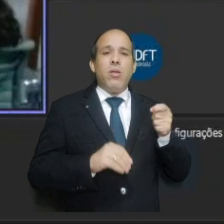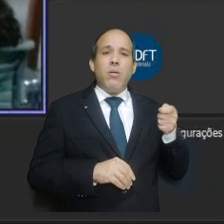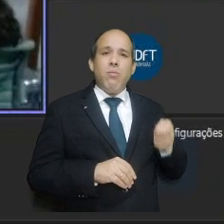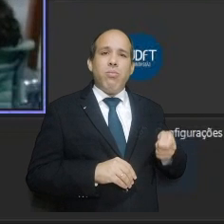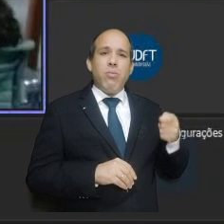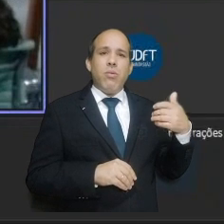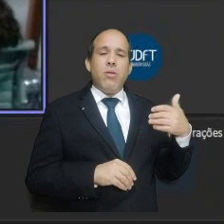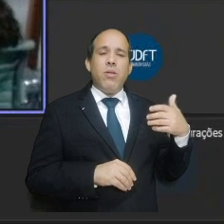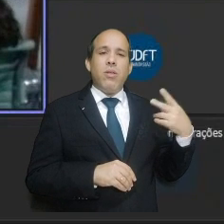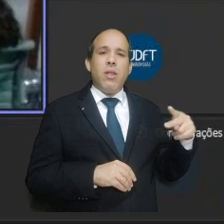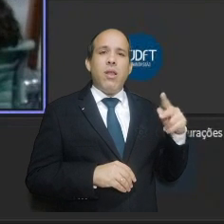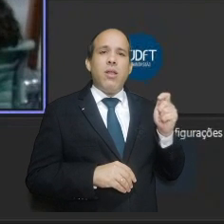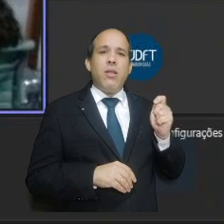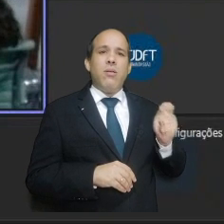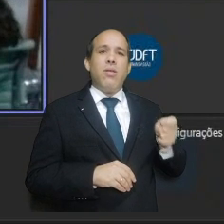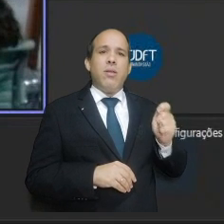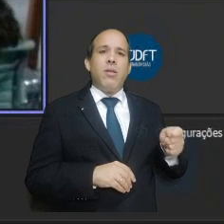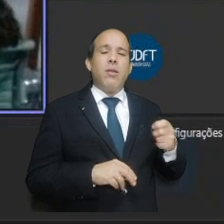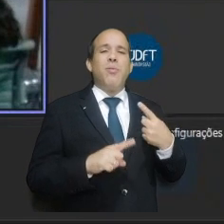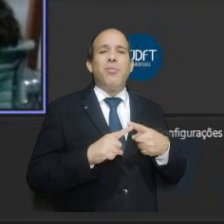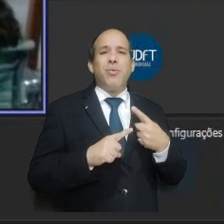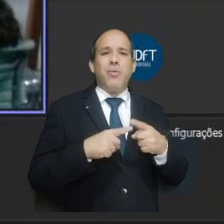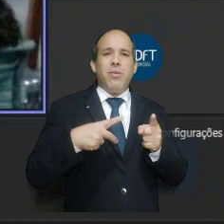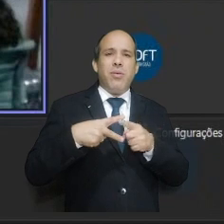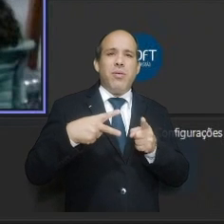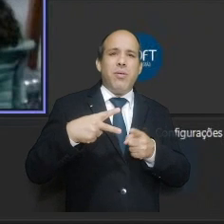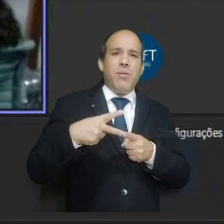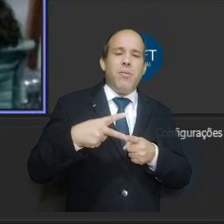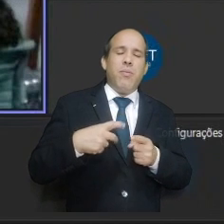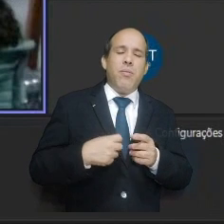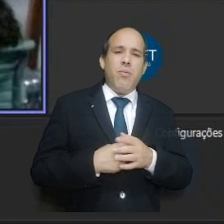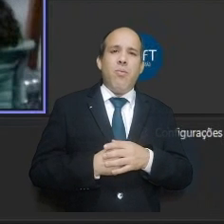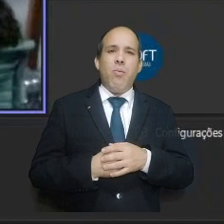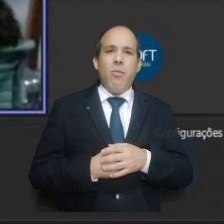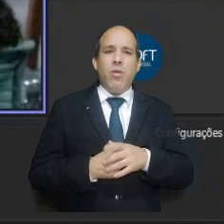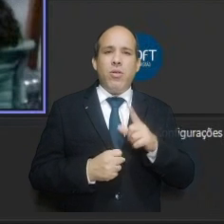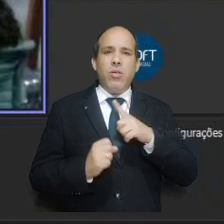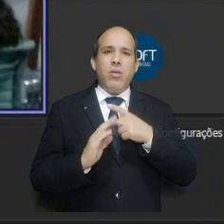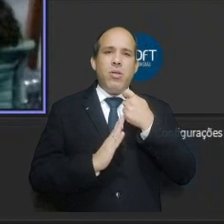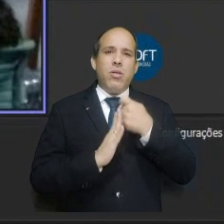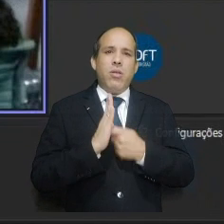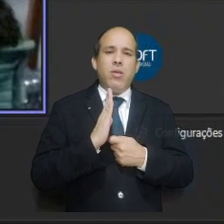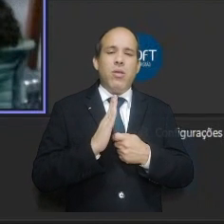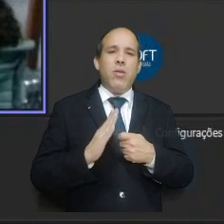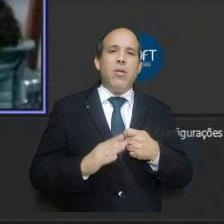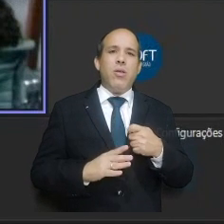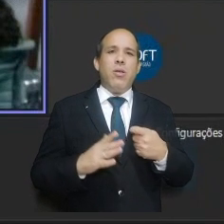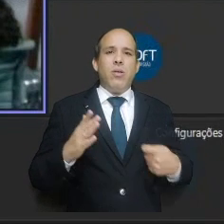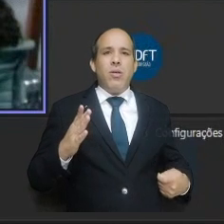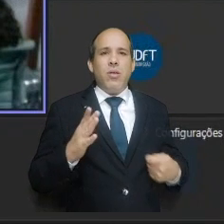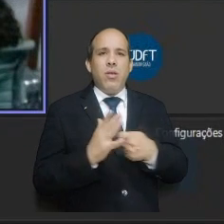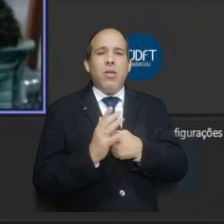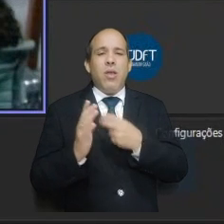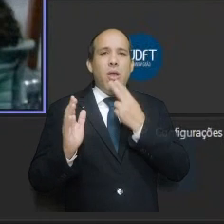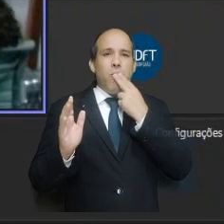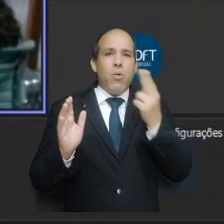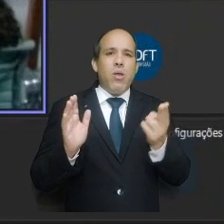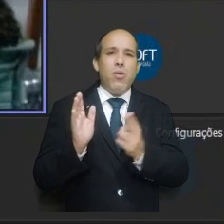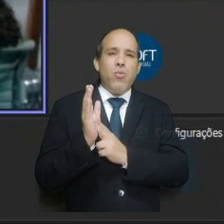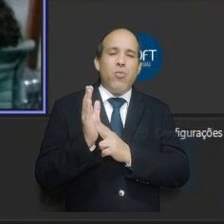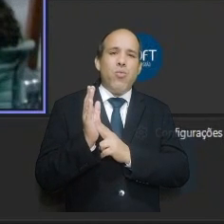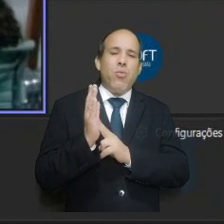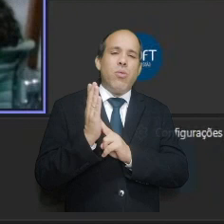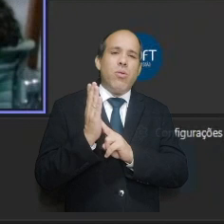o teor da sentença. E digo rapidamente 2 motivos. Primeiro, está no texto do voto, o apelante